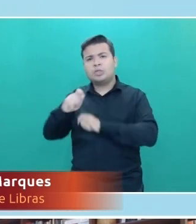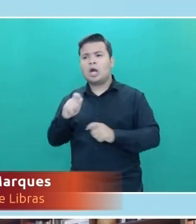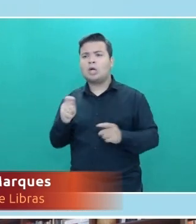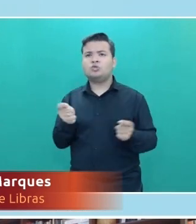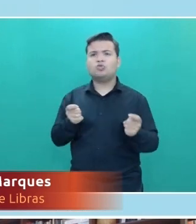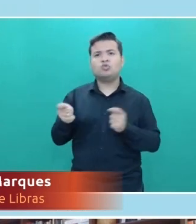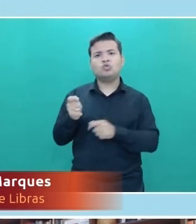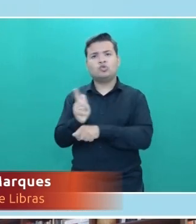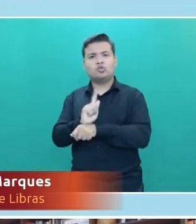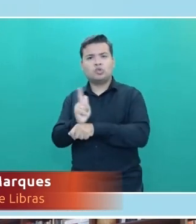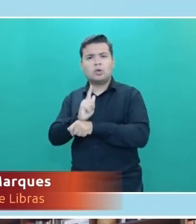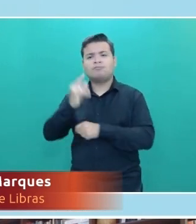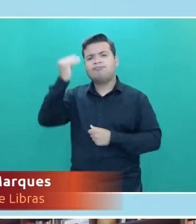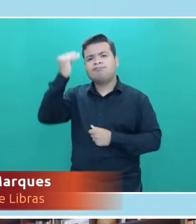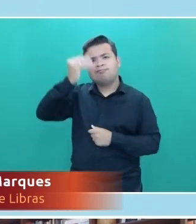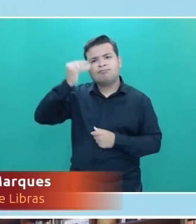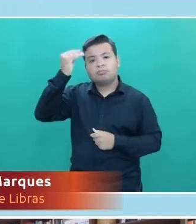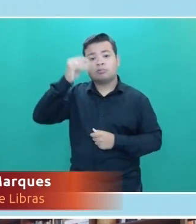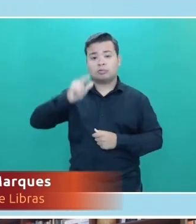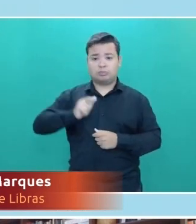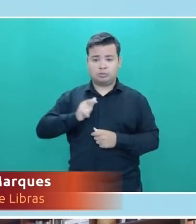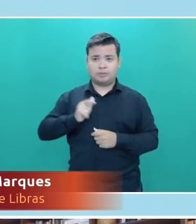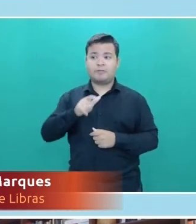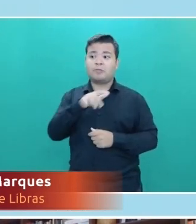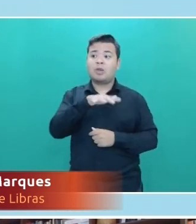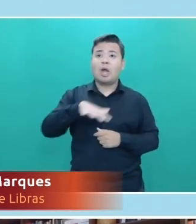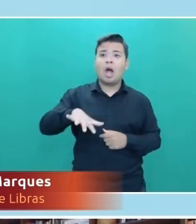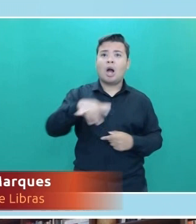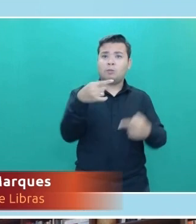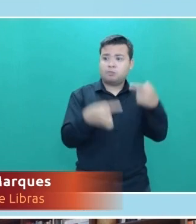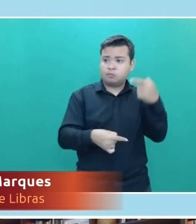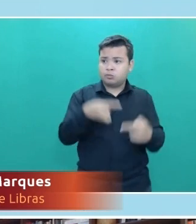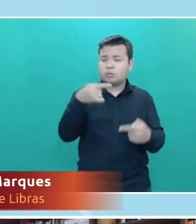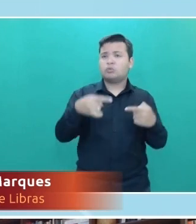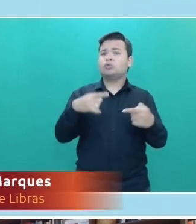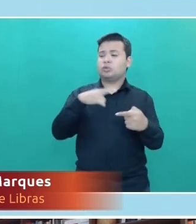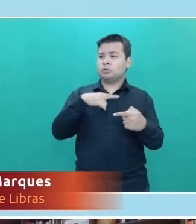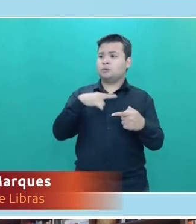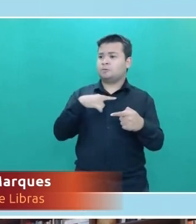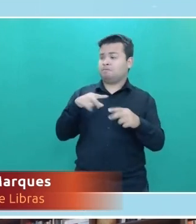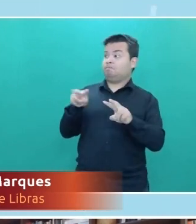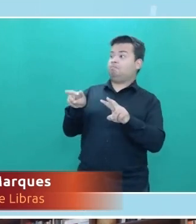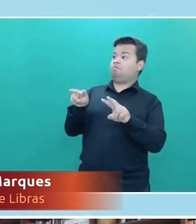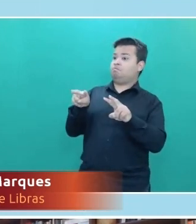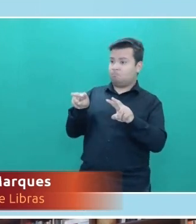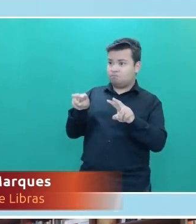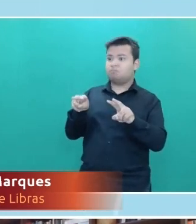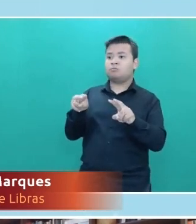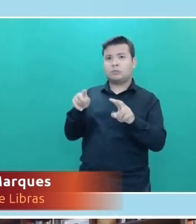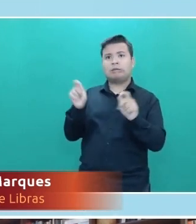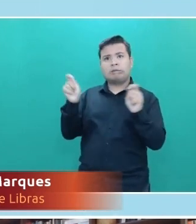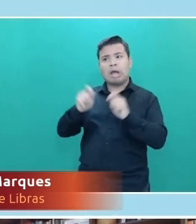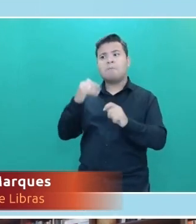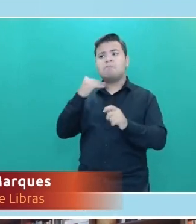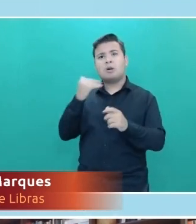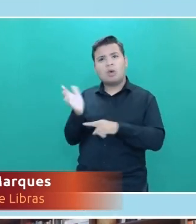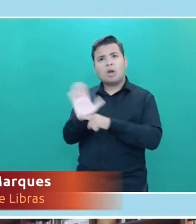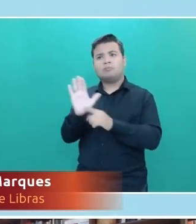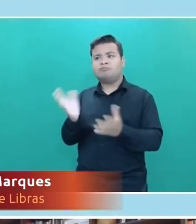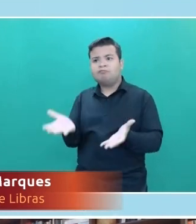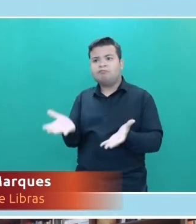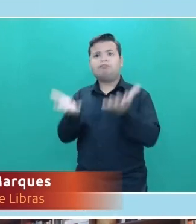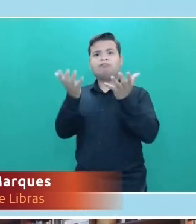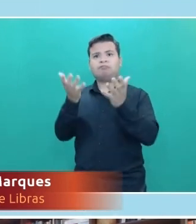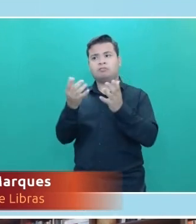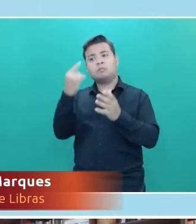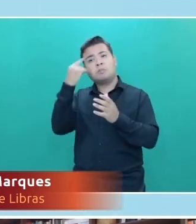que pode ofertar, do ponto de vista político, uma projeção maior do banco e aumentar